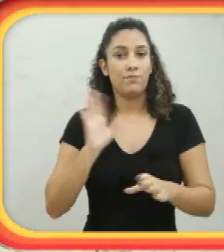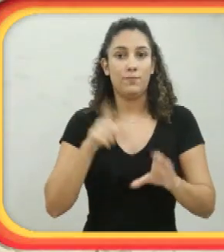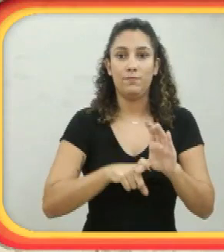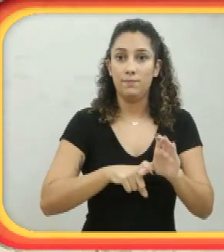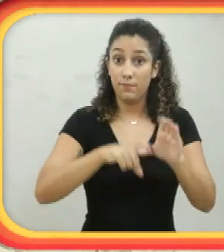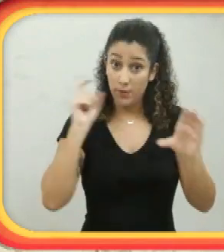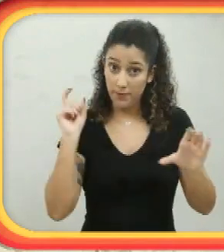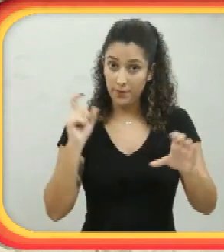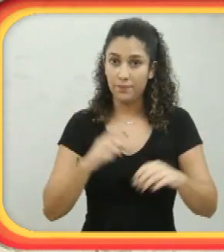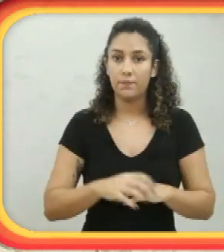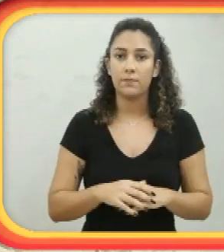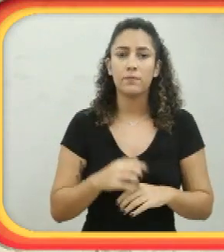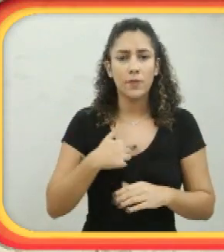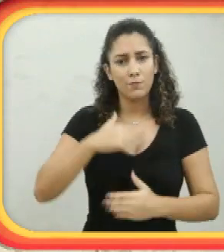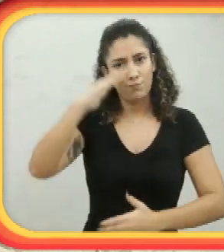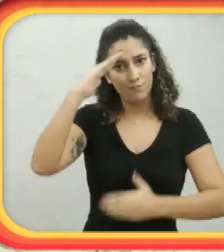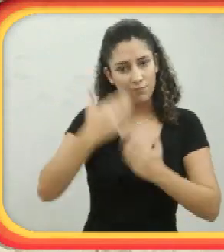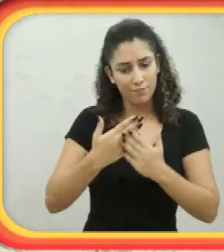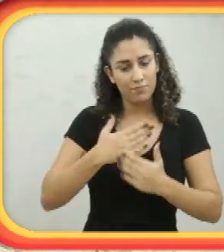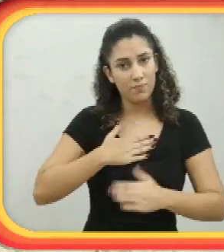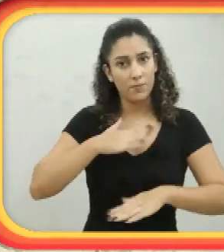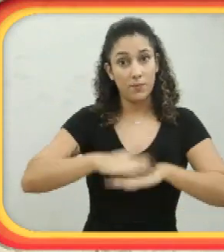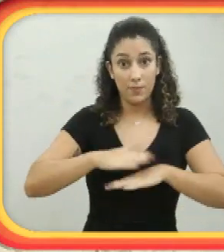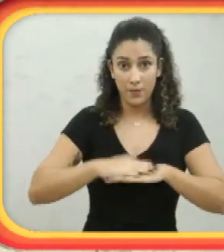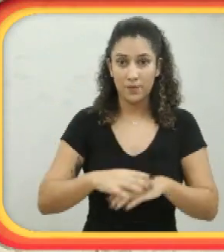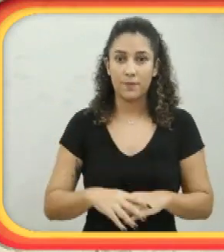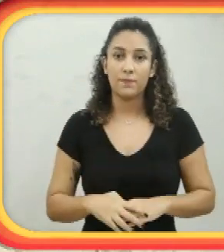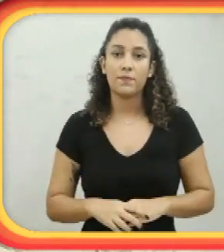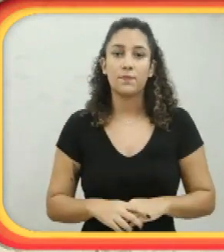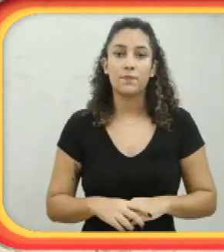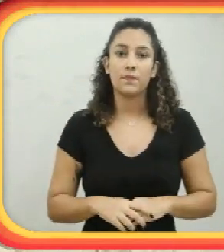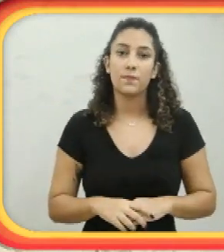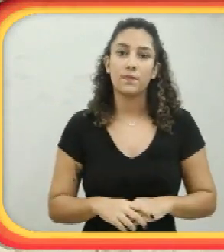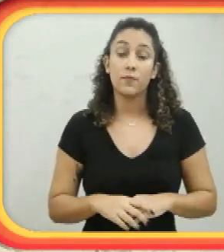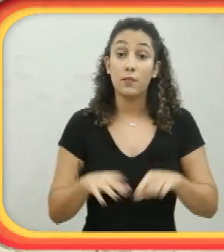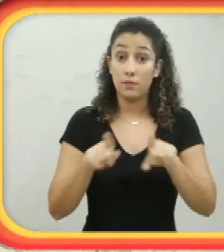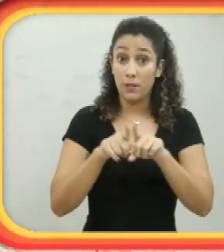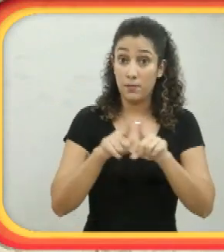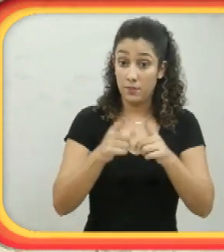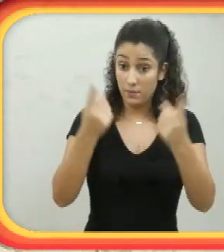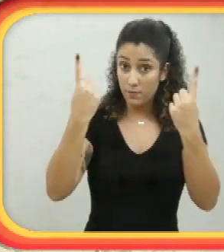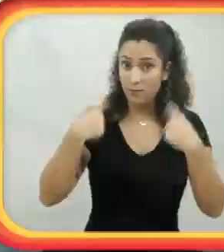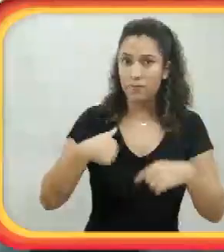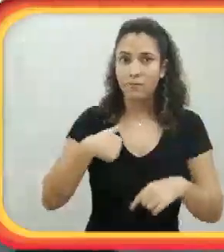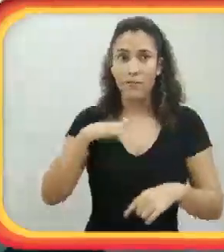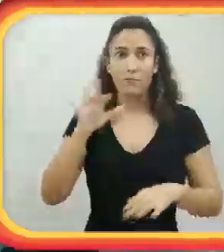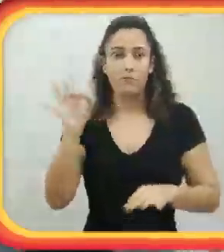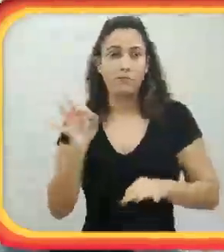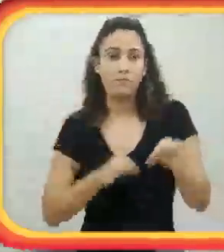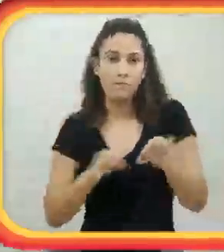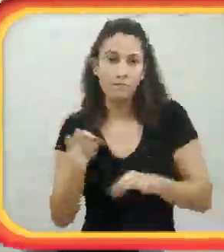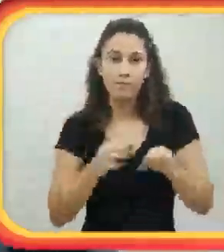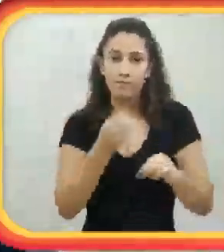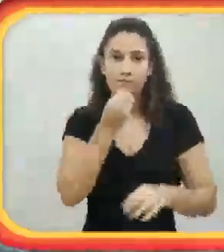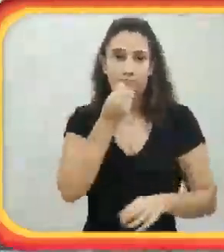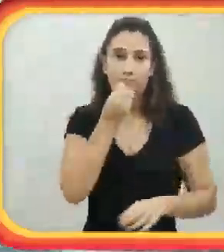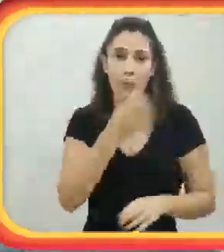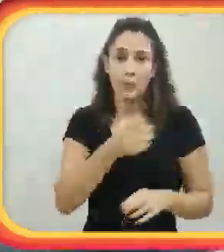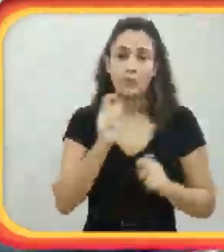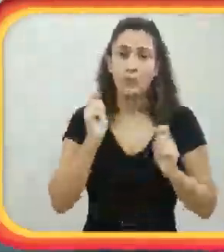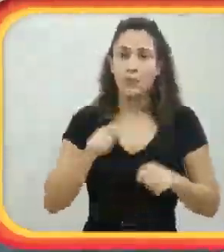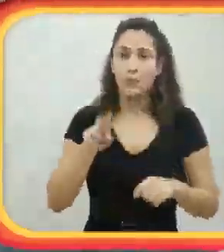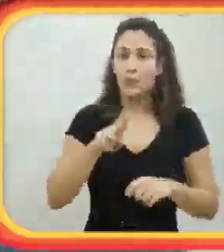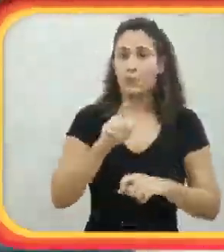como acessibilidade, eu fiquei muito mais independente, eu fiquei muito mais confiante em mim mesmo e